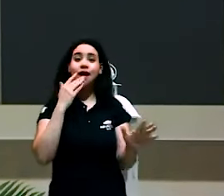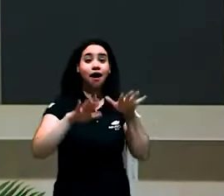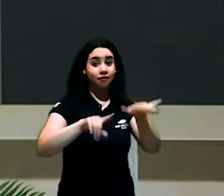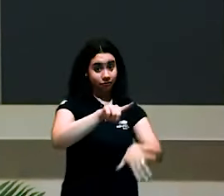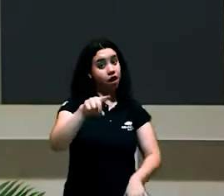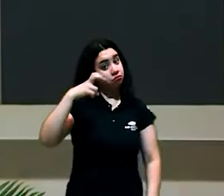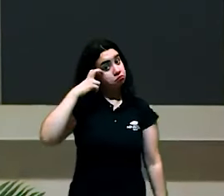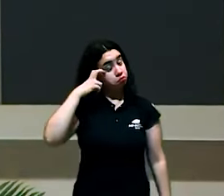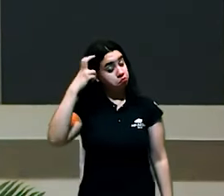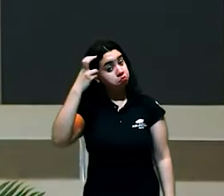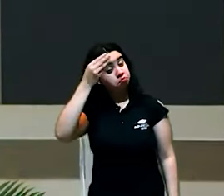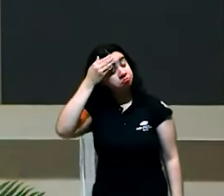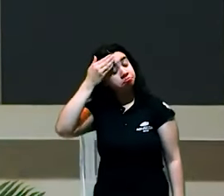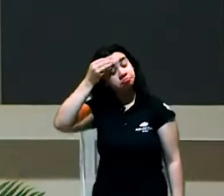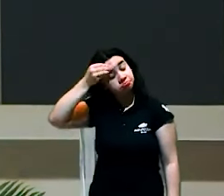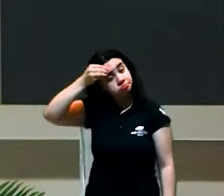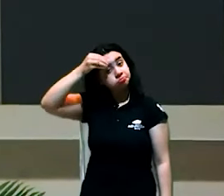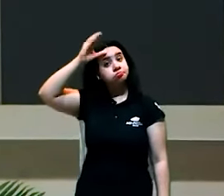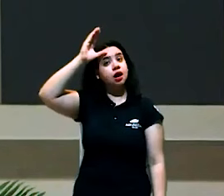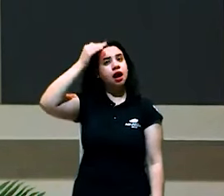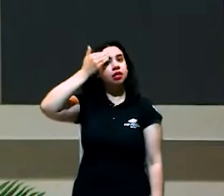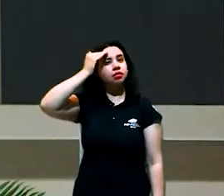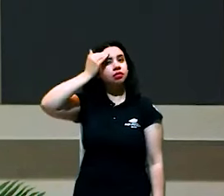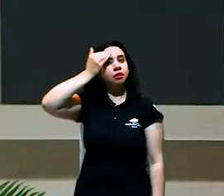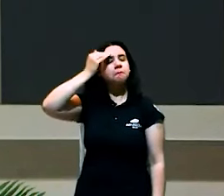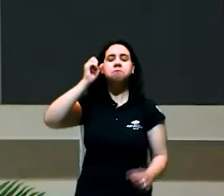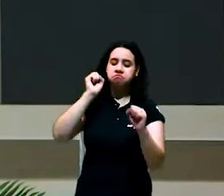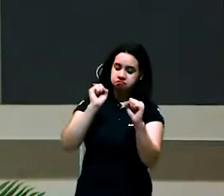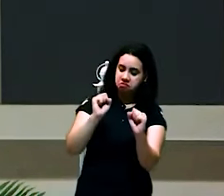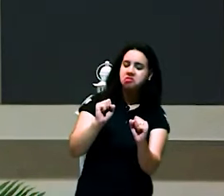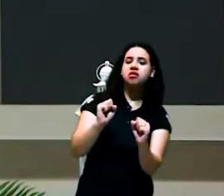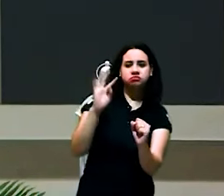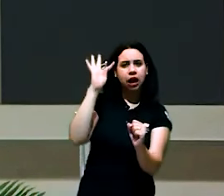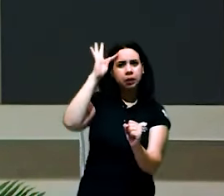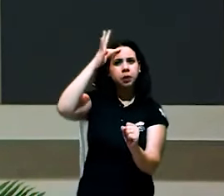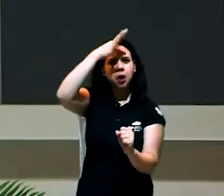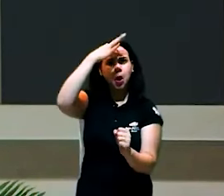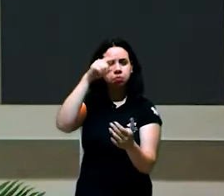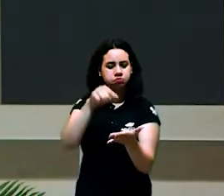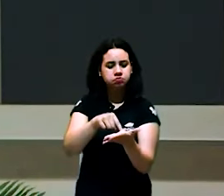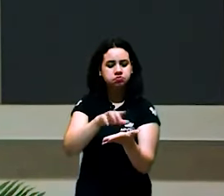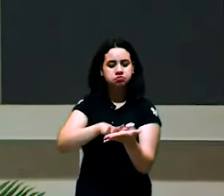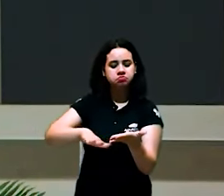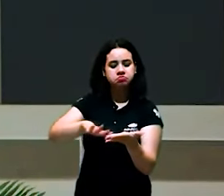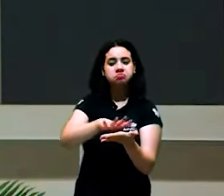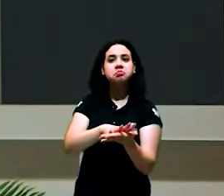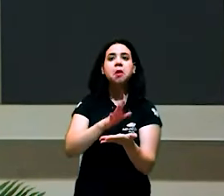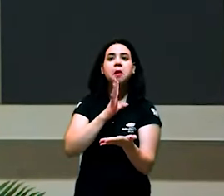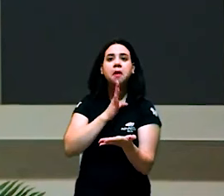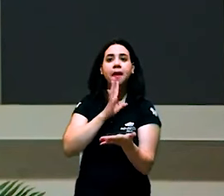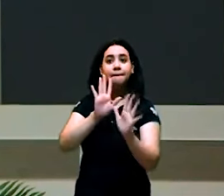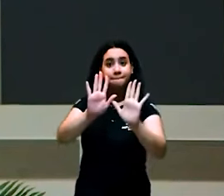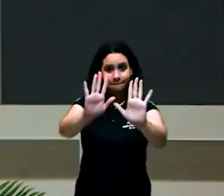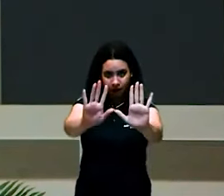sábio, tu pode ter muito entendimento, tu pode ser o maior teólogo das Assembleias de Deus, mas eu te asseguro, se o